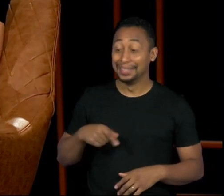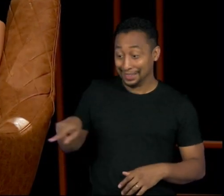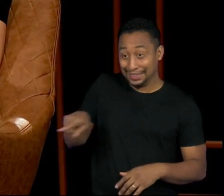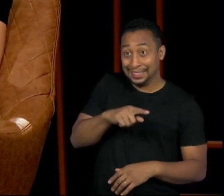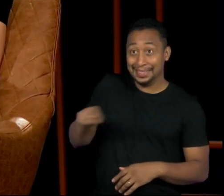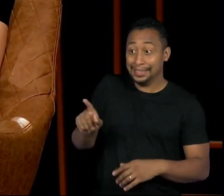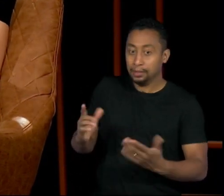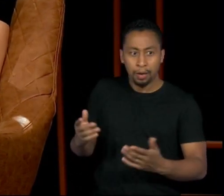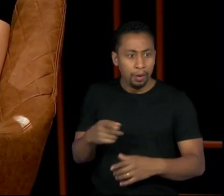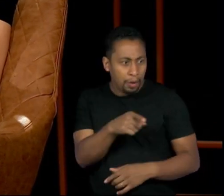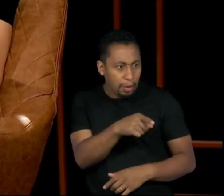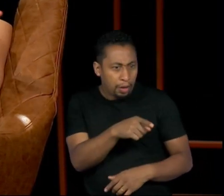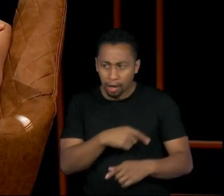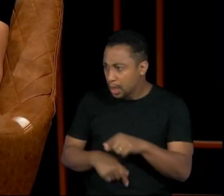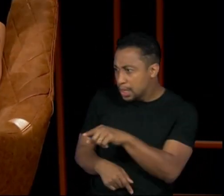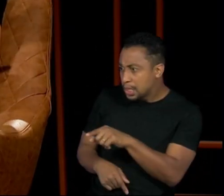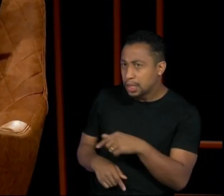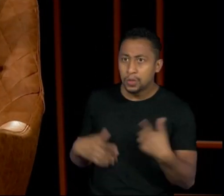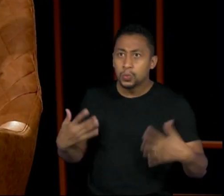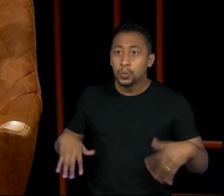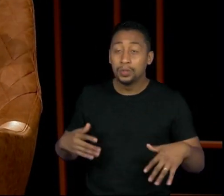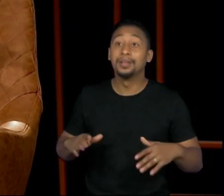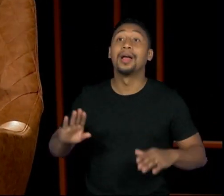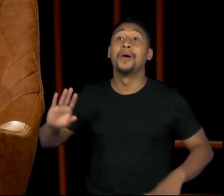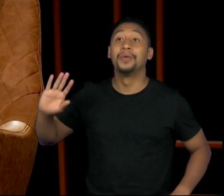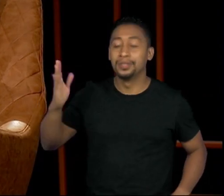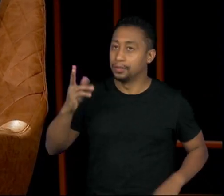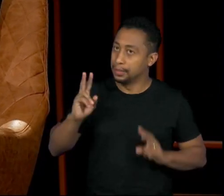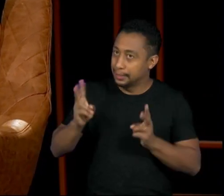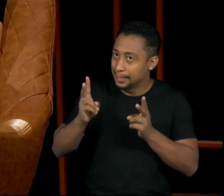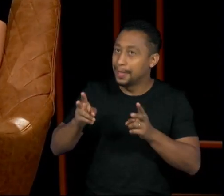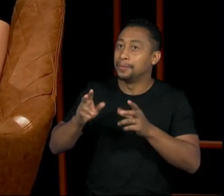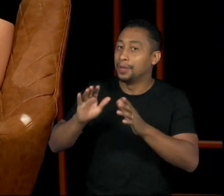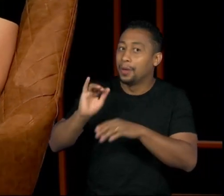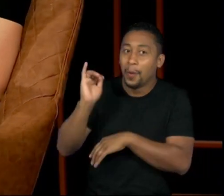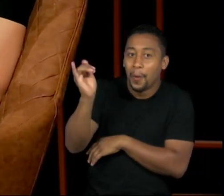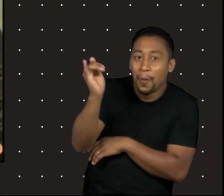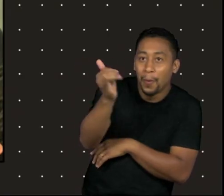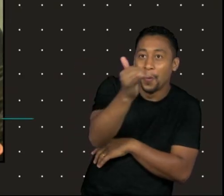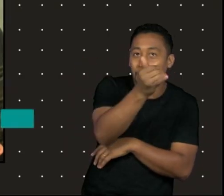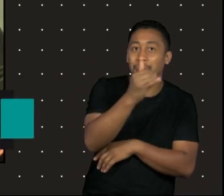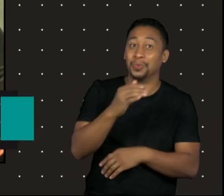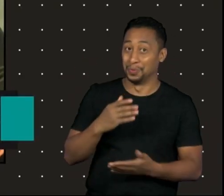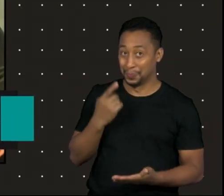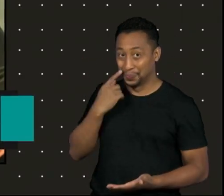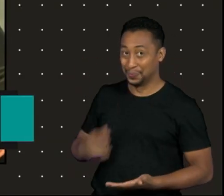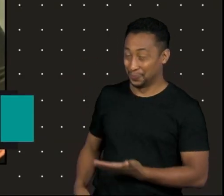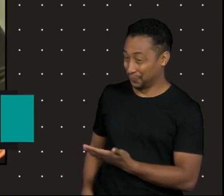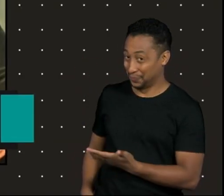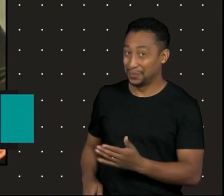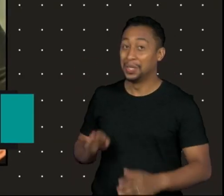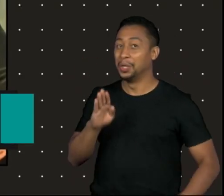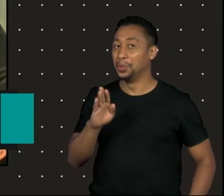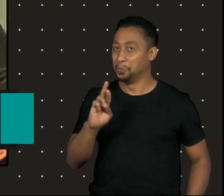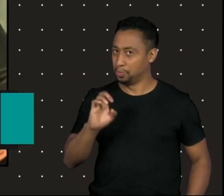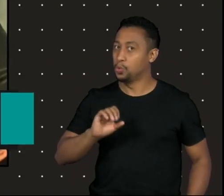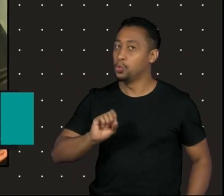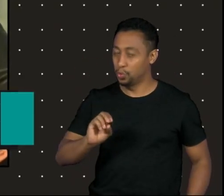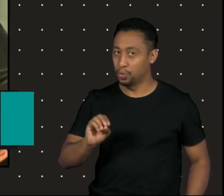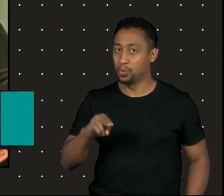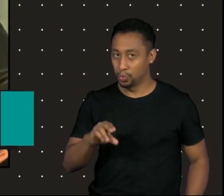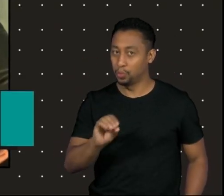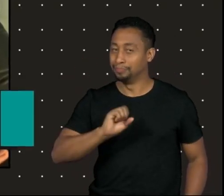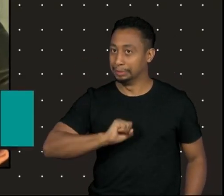que foi o seguinte, é maravilhoso, o Bruno vai me matar, que toda vez que eu conto essa história, ele fica pé da vida comigo. Mas o Bruno estava vindo da casa do